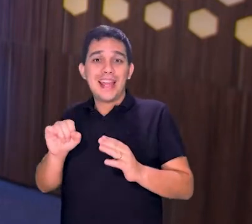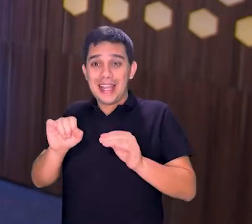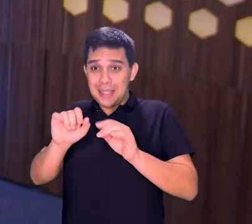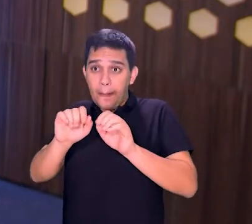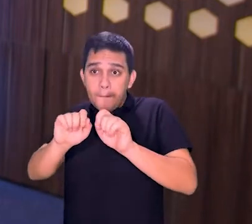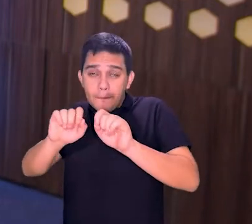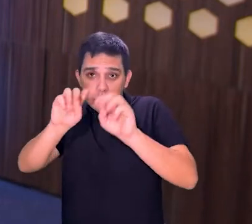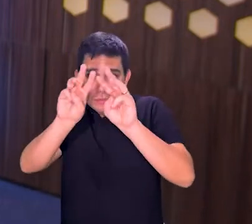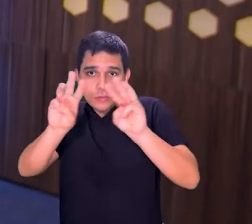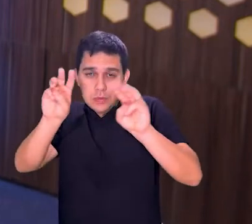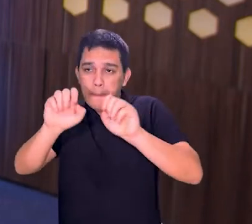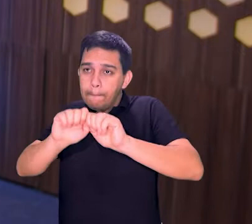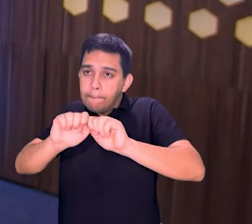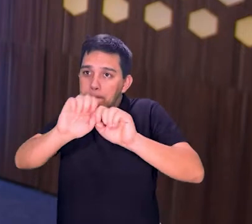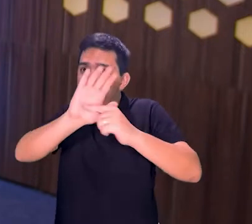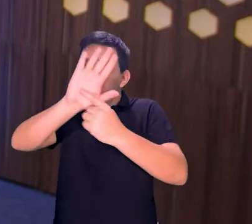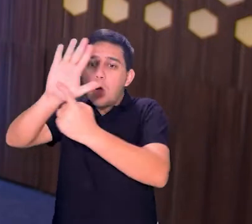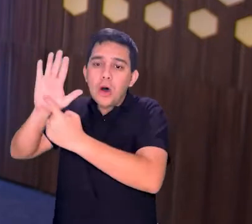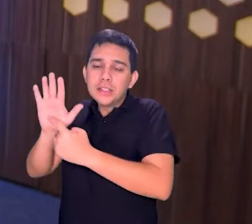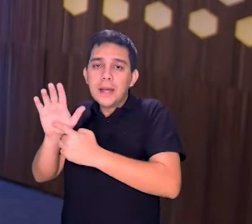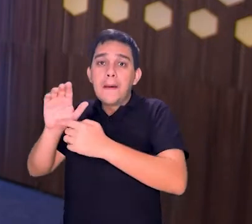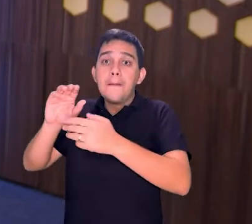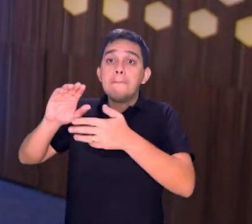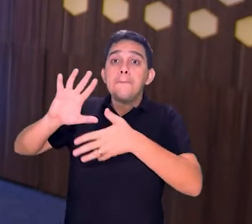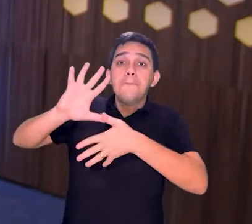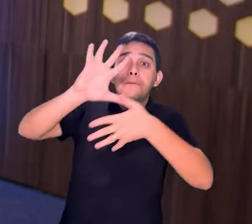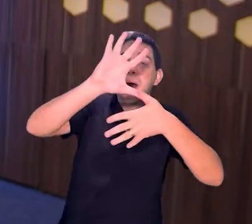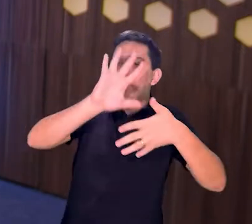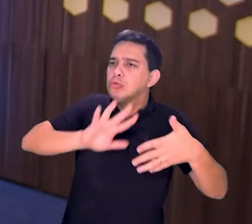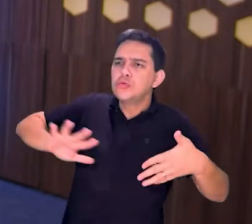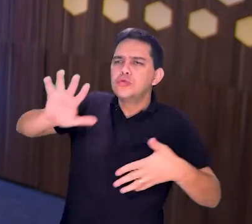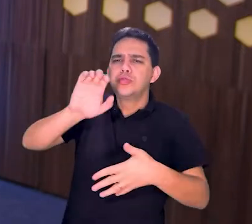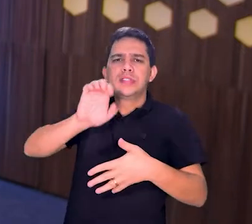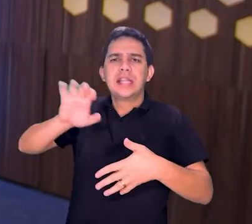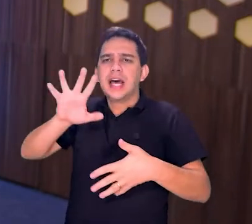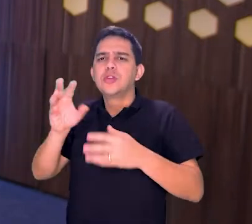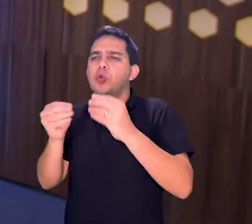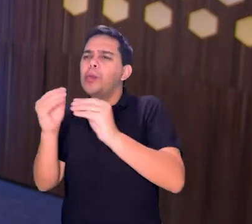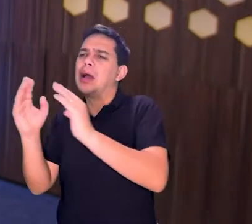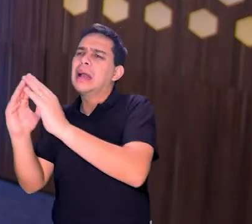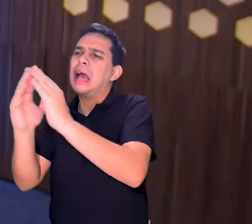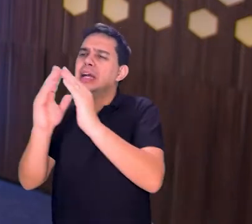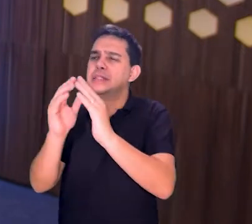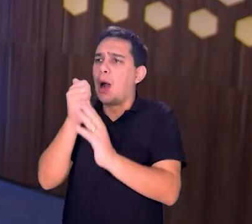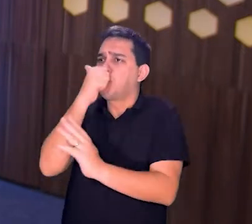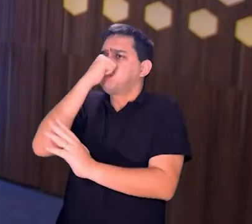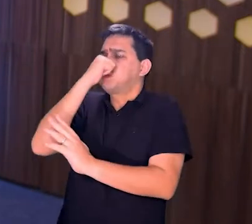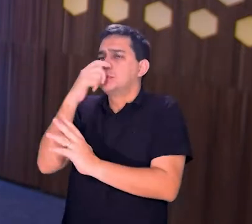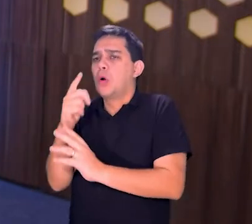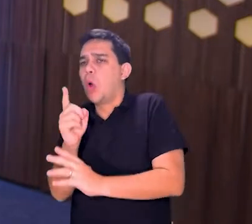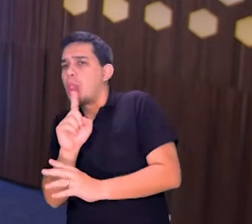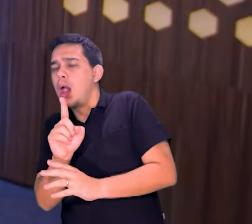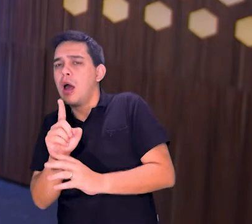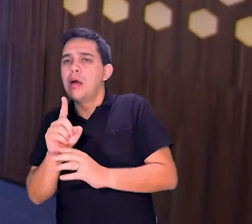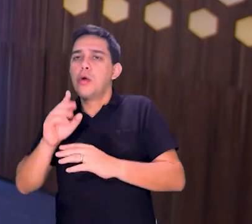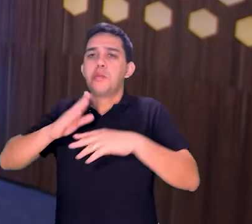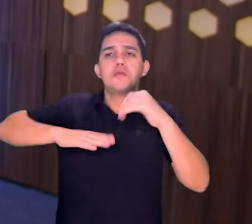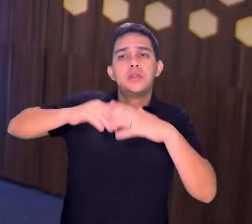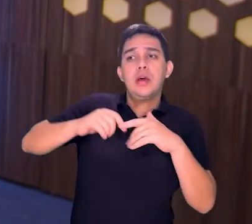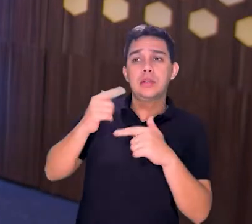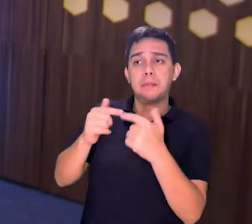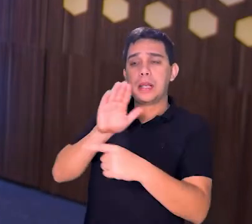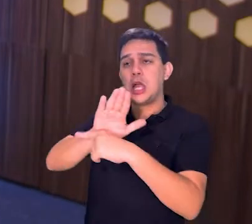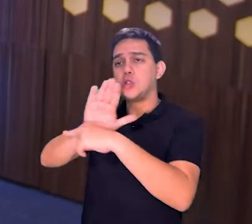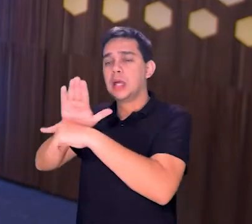estado, indicando a quantidade de ILPIs em cada município, a taxa de ocupação, a quantidade de profissionais nela